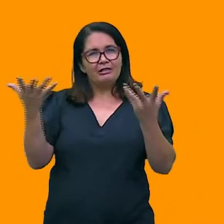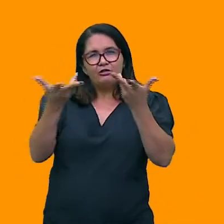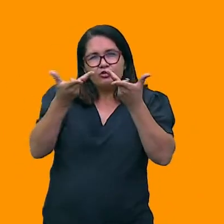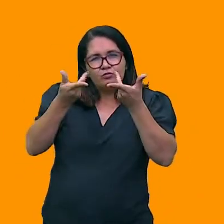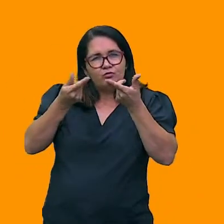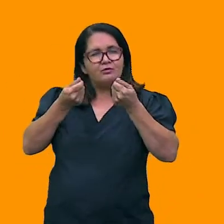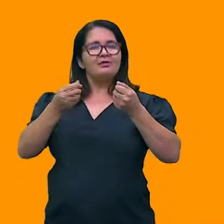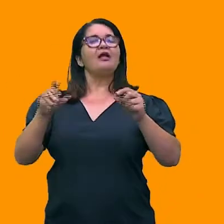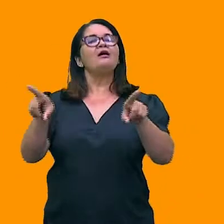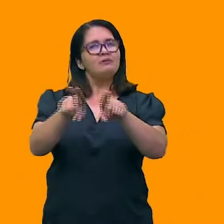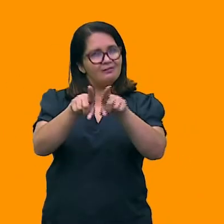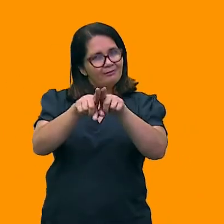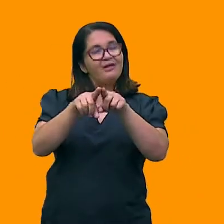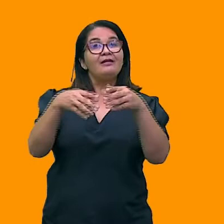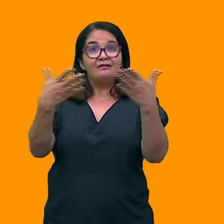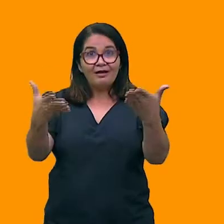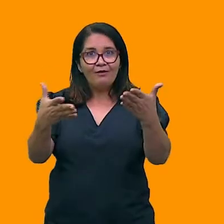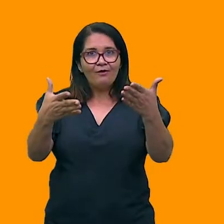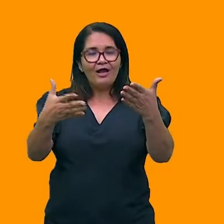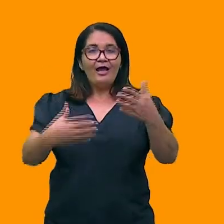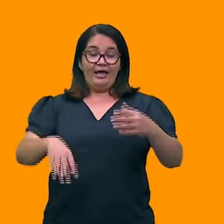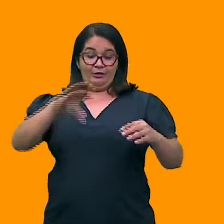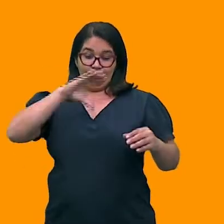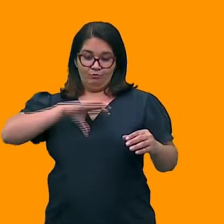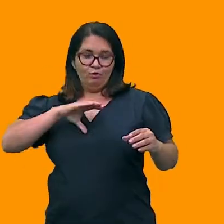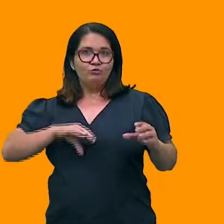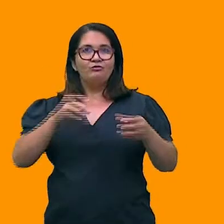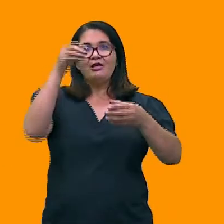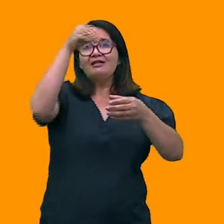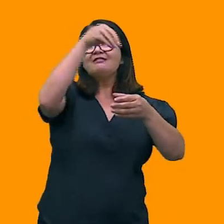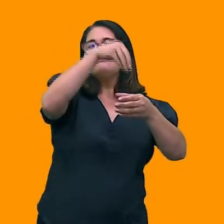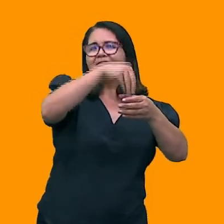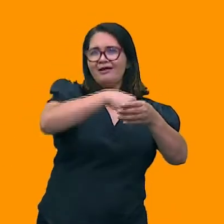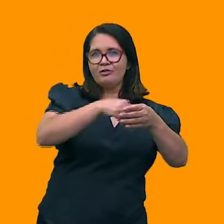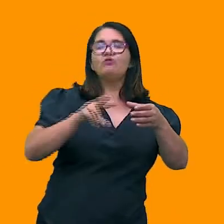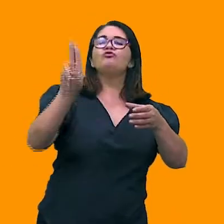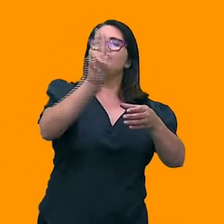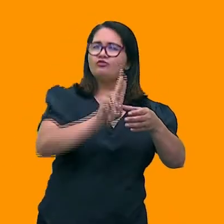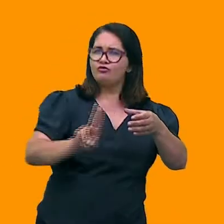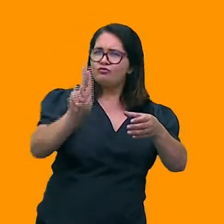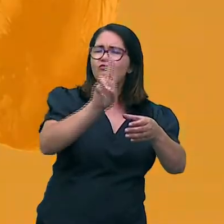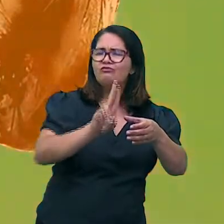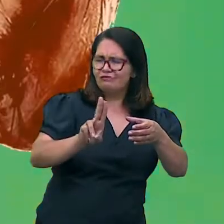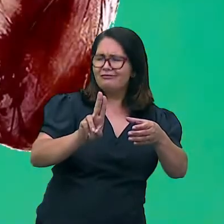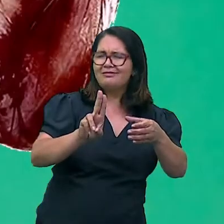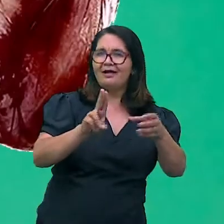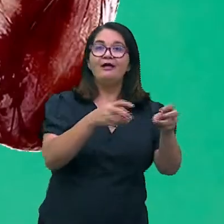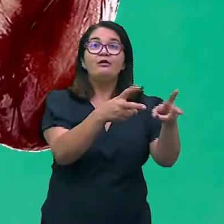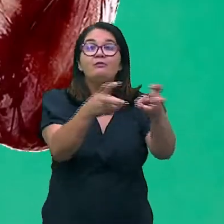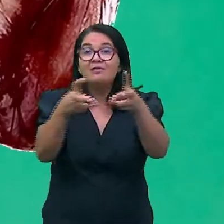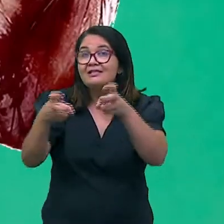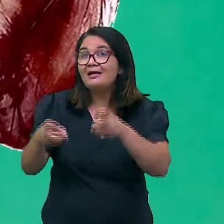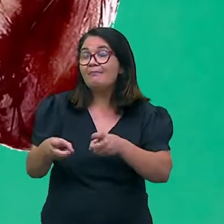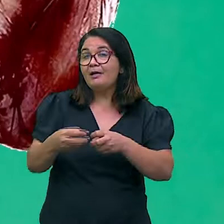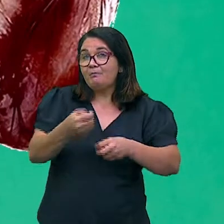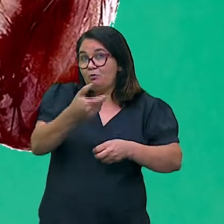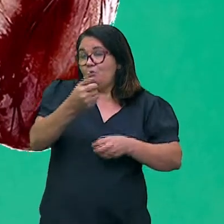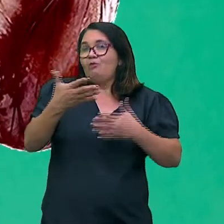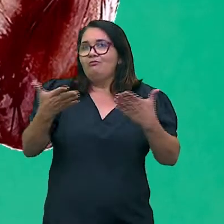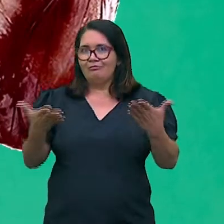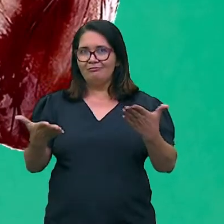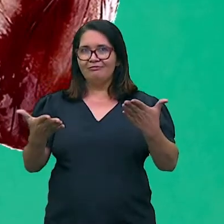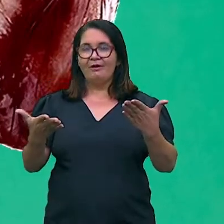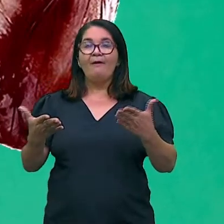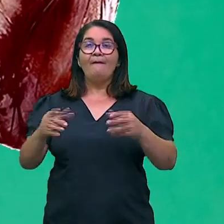é um recurso da língua portuguesa que utilizamos muito e às vezes nem percebemos. Mas antes